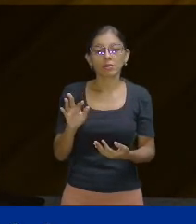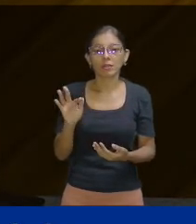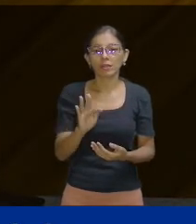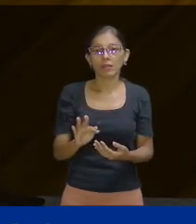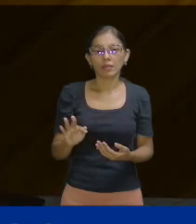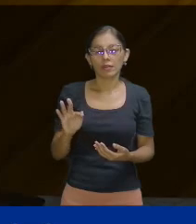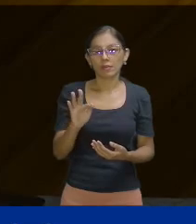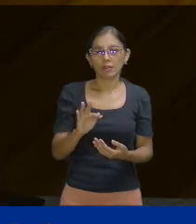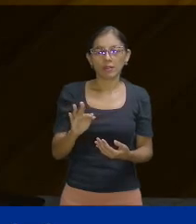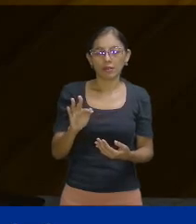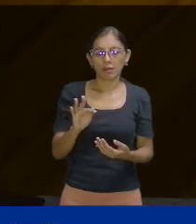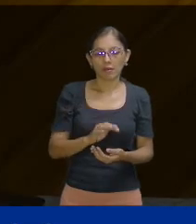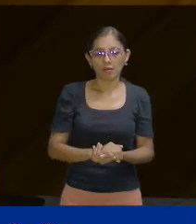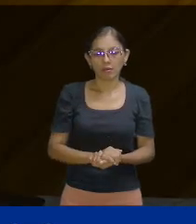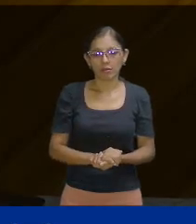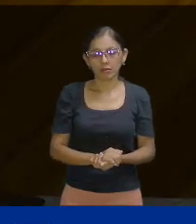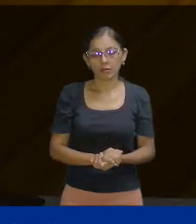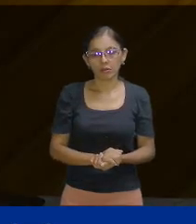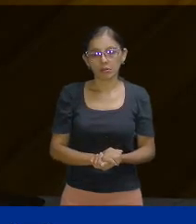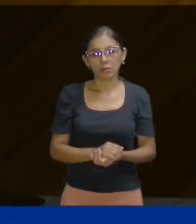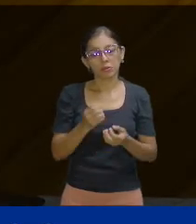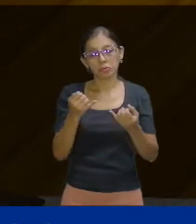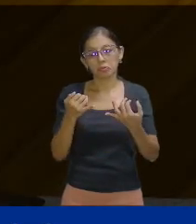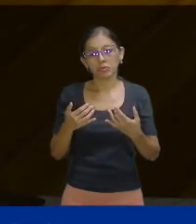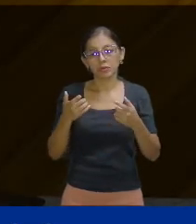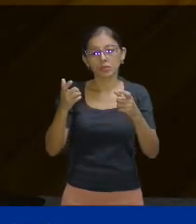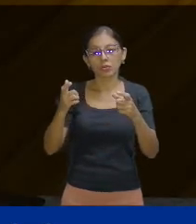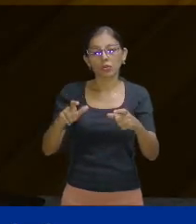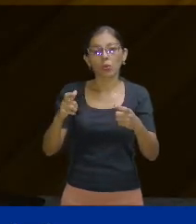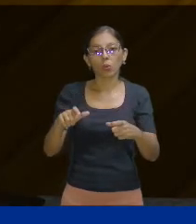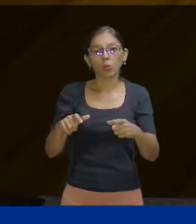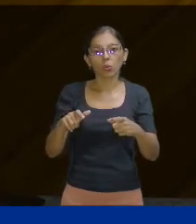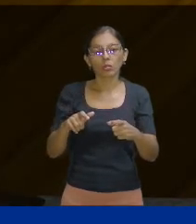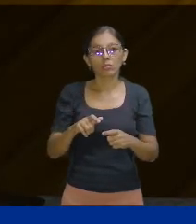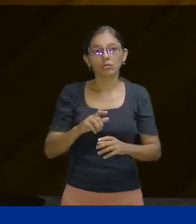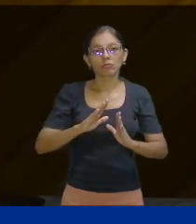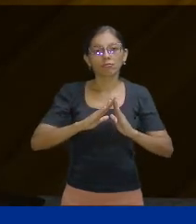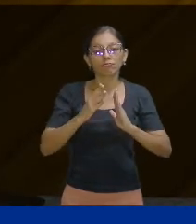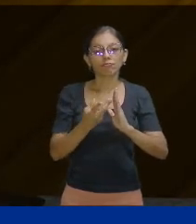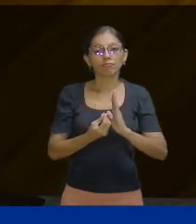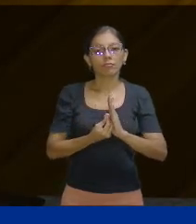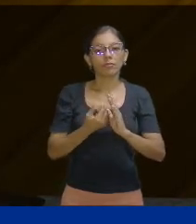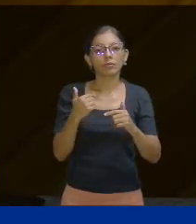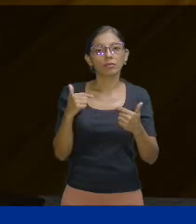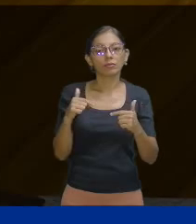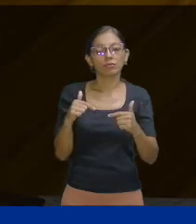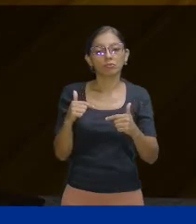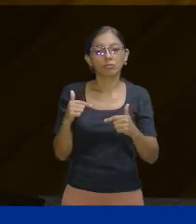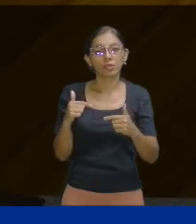em uma atividade de ensino em uma comunidade quilombola. É